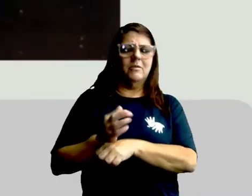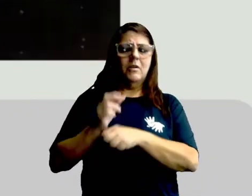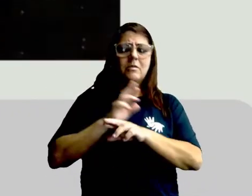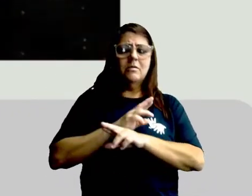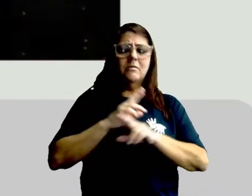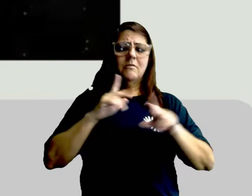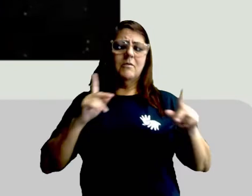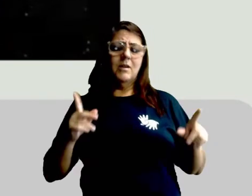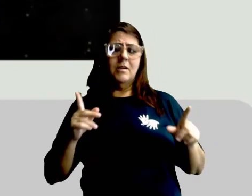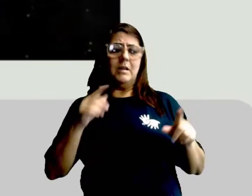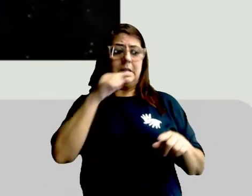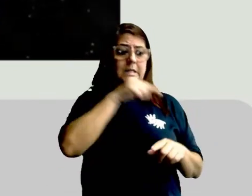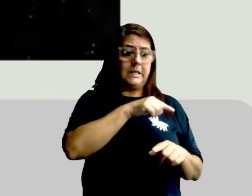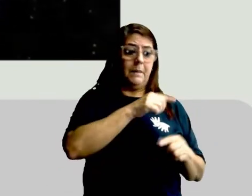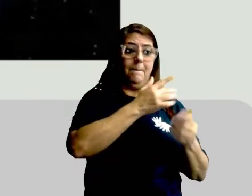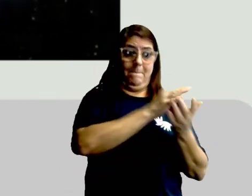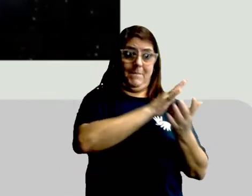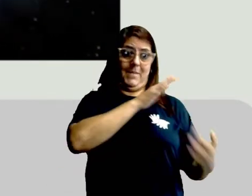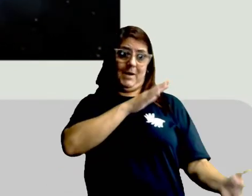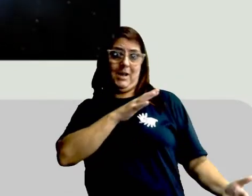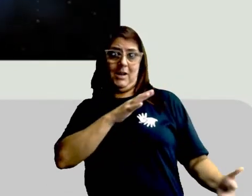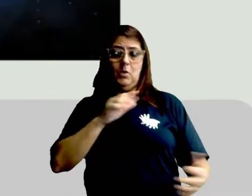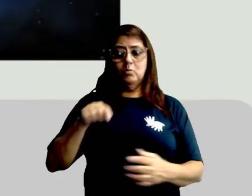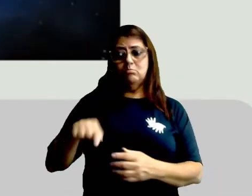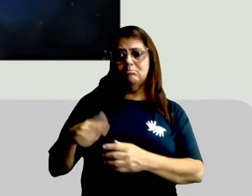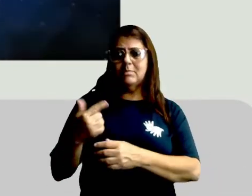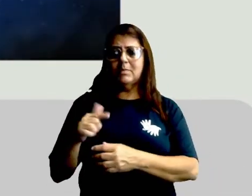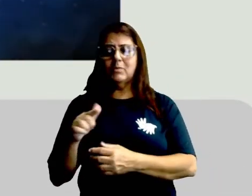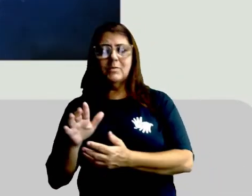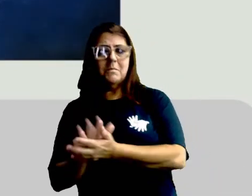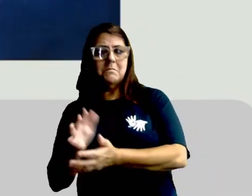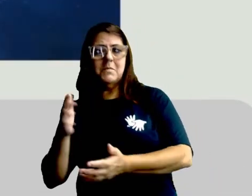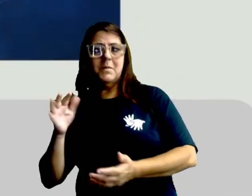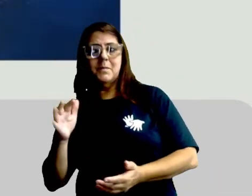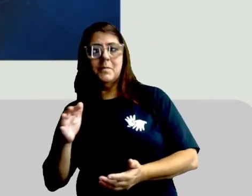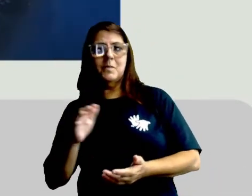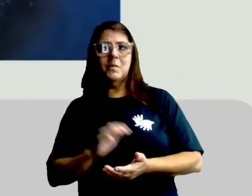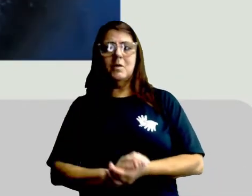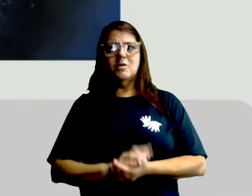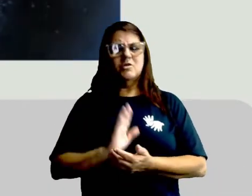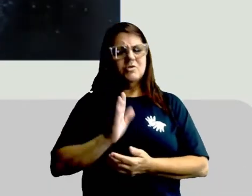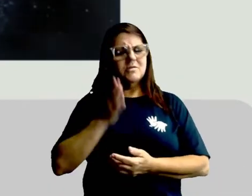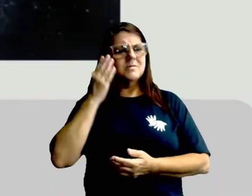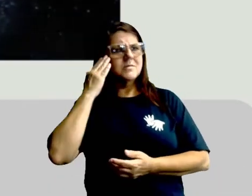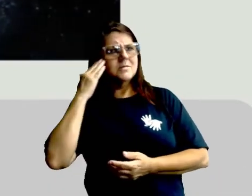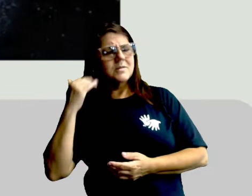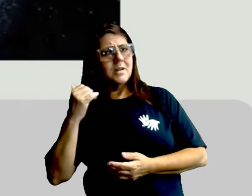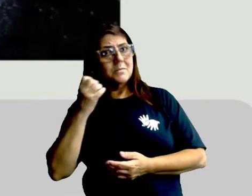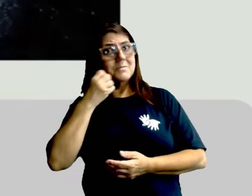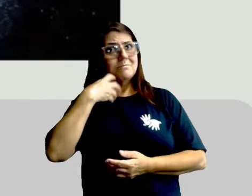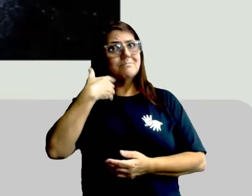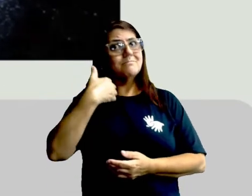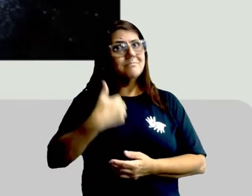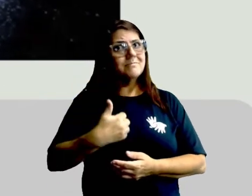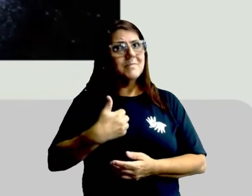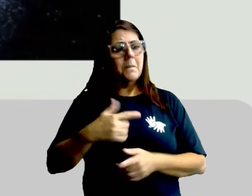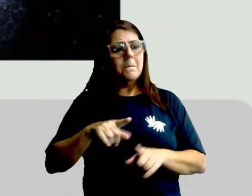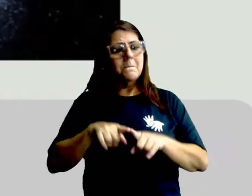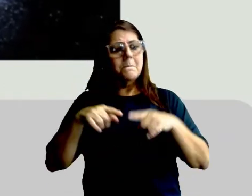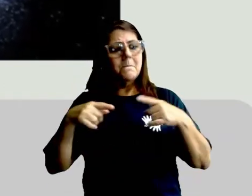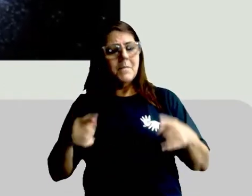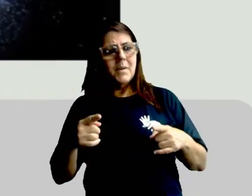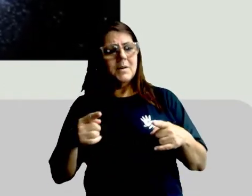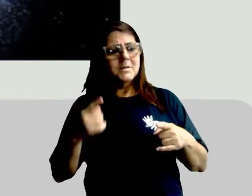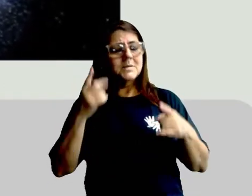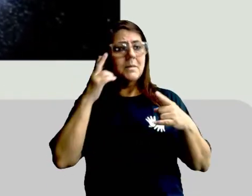qual a diferença entre os astros iluminados e os astros luminosos. Se você já sabe, tudo bem. Mesmo assim,